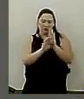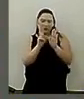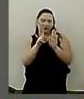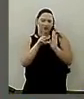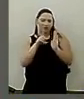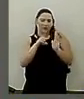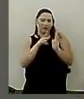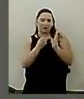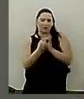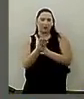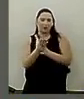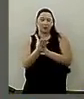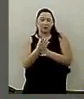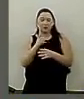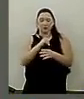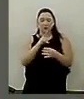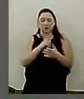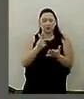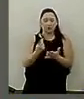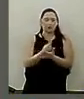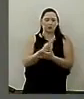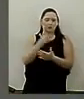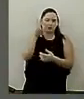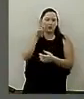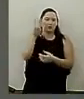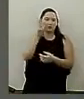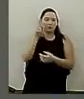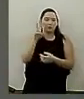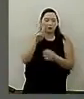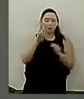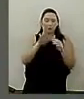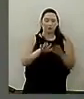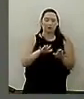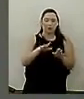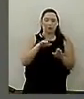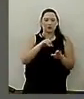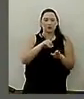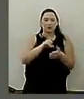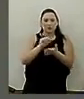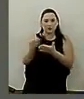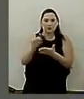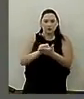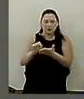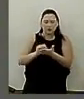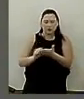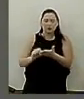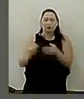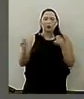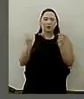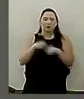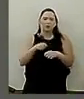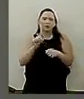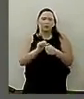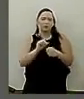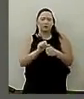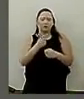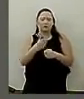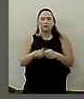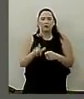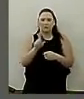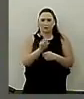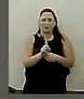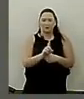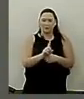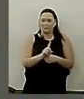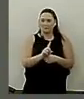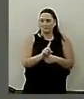milagre verdadeiro que aconteceu na história, e não há nada na Escritura que diz que Deus não pode fazer de novo quantas